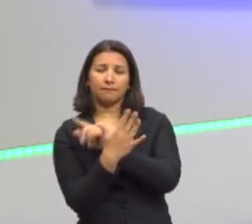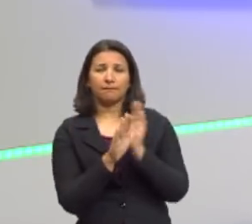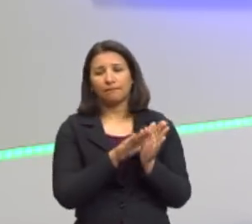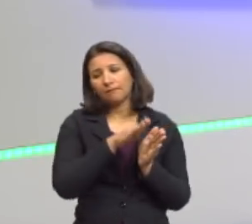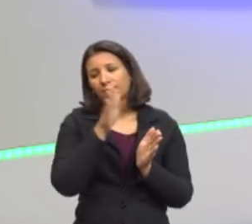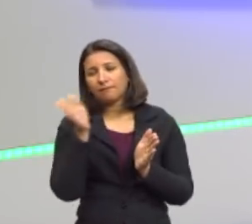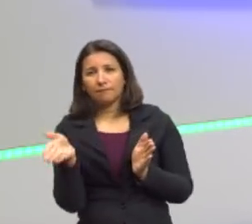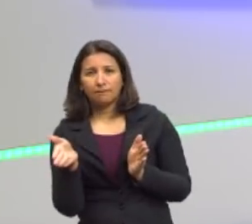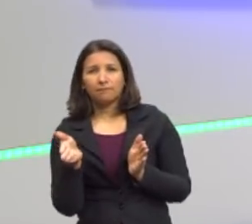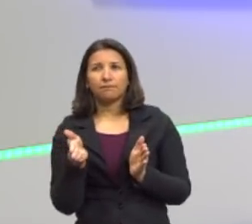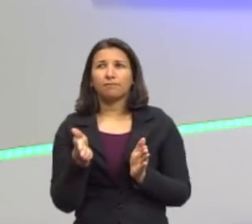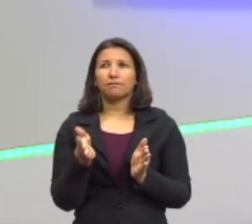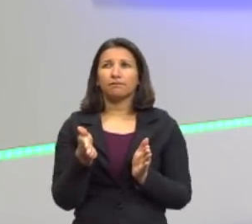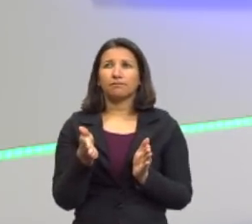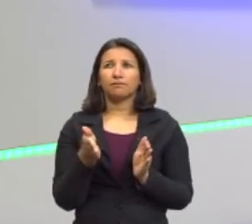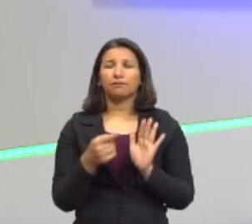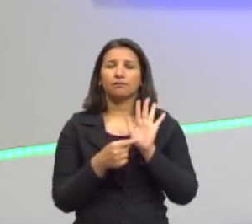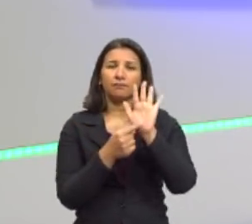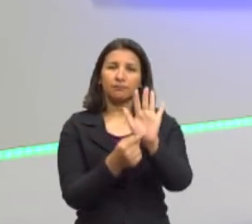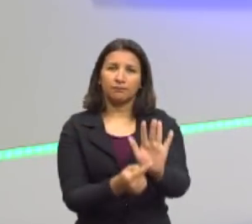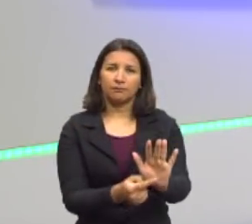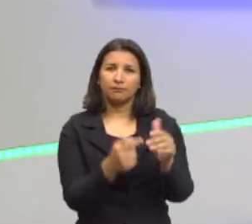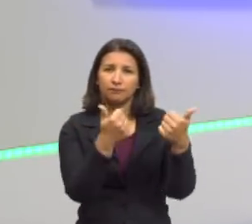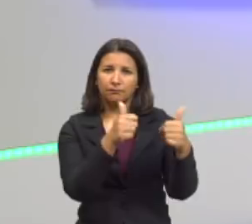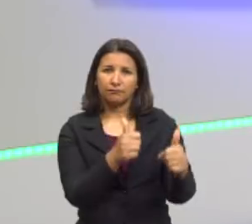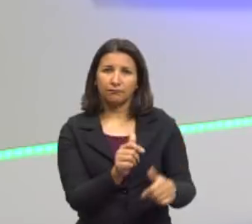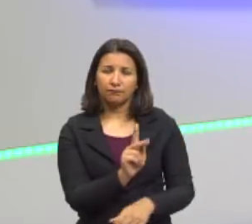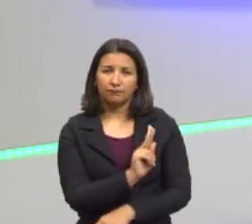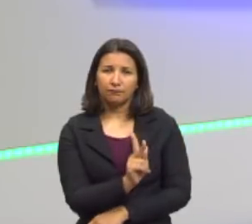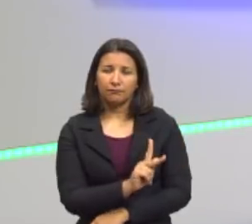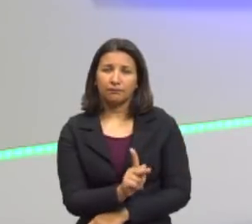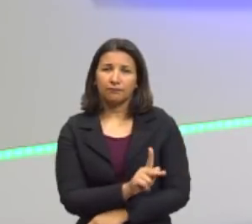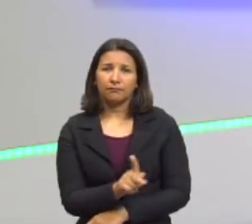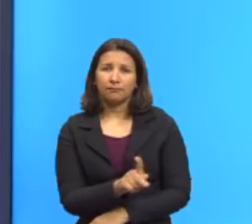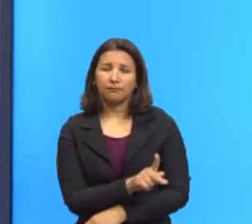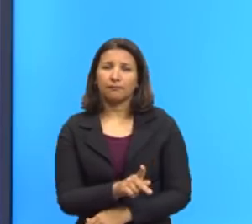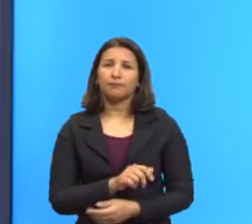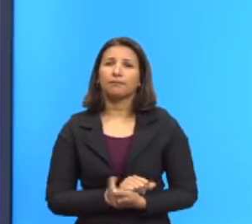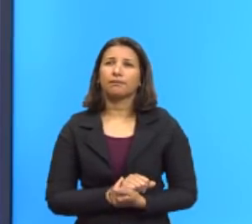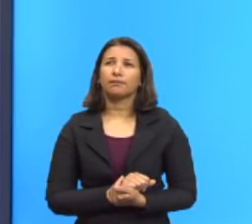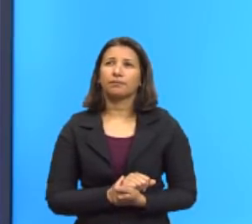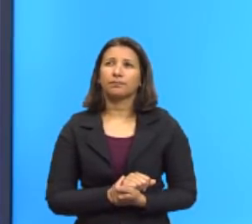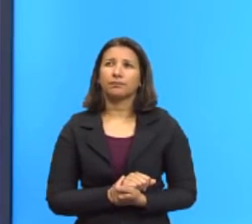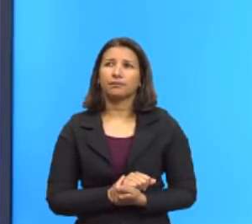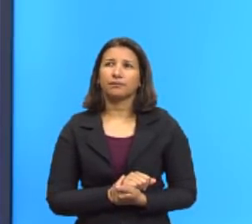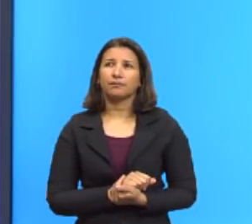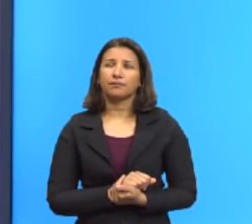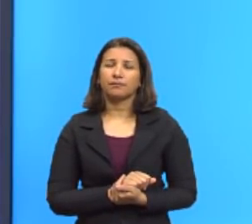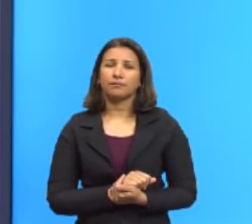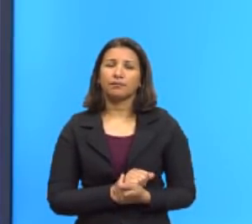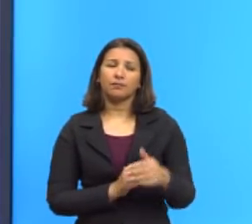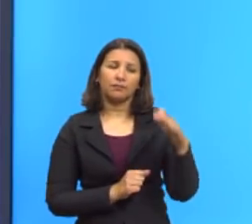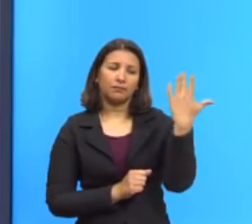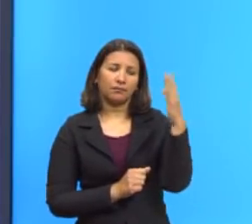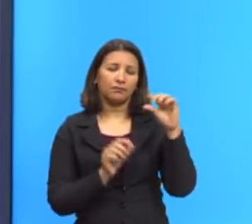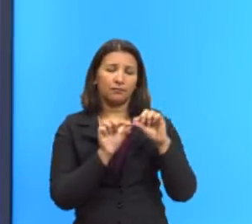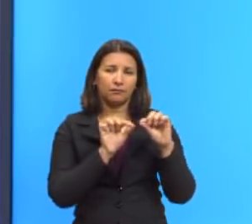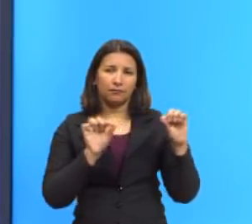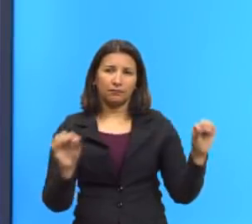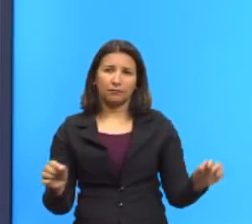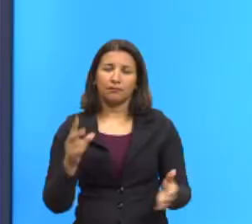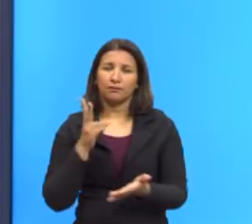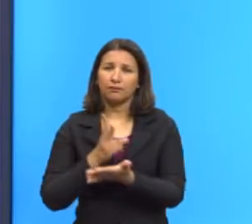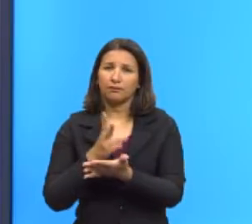frente, assim tu não consegue sobrepor eles. Então, a imagem do espelho plano é sempre assim,